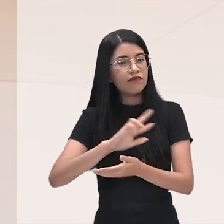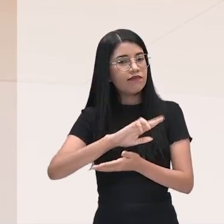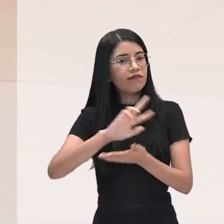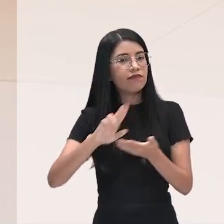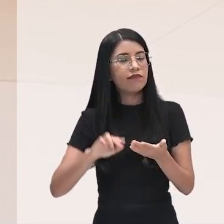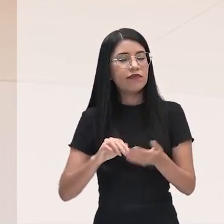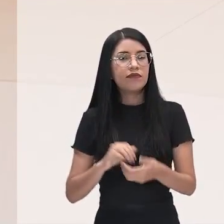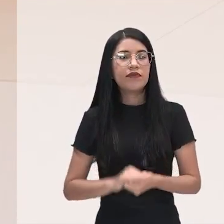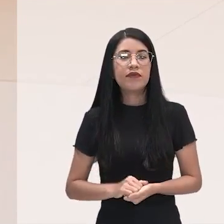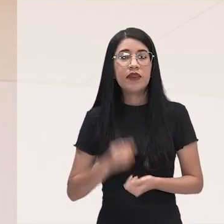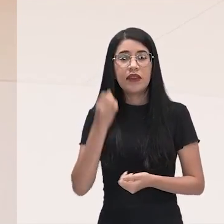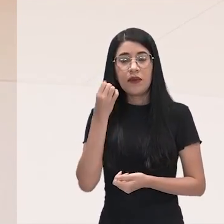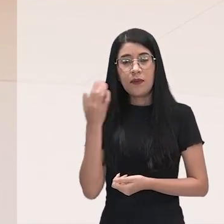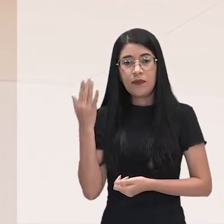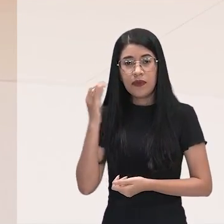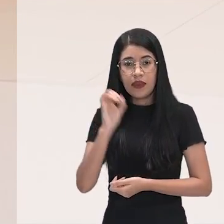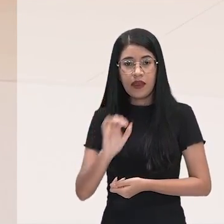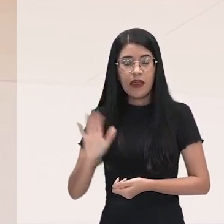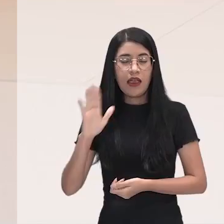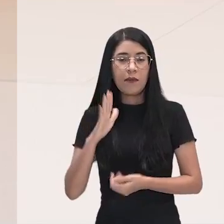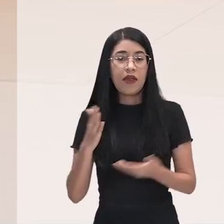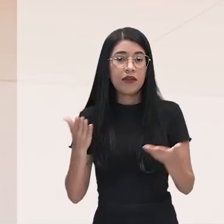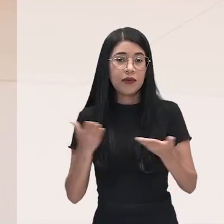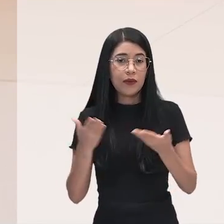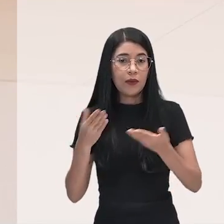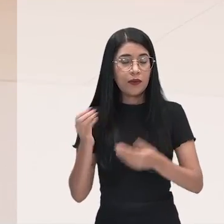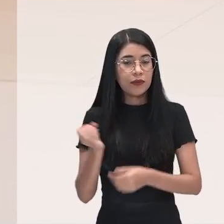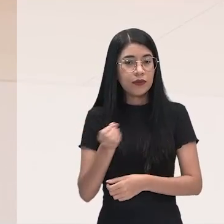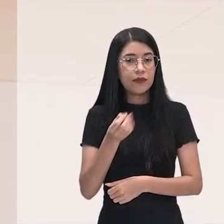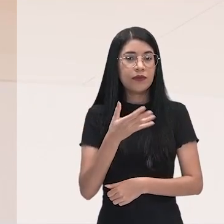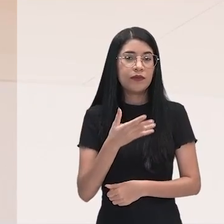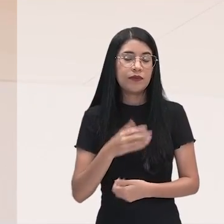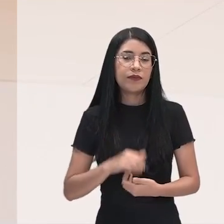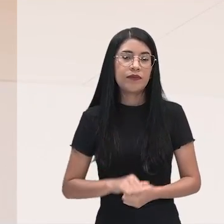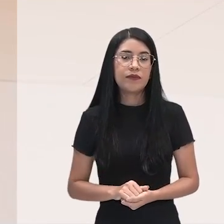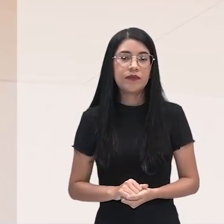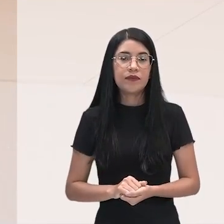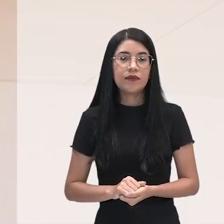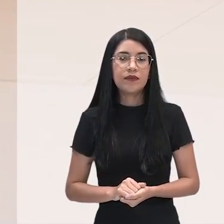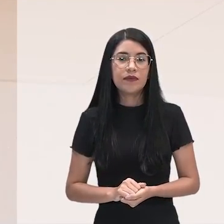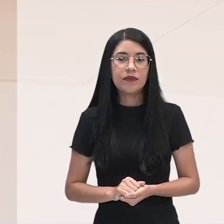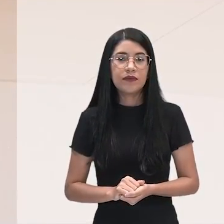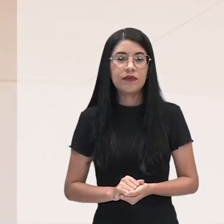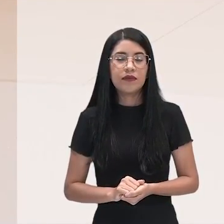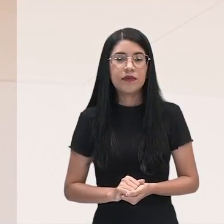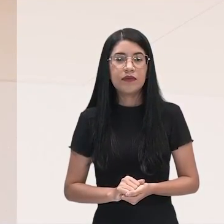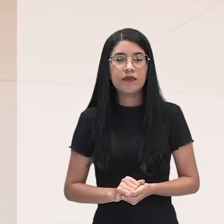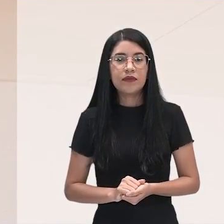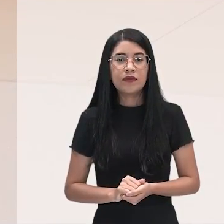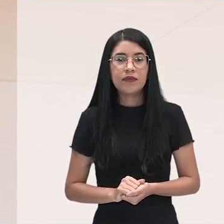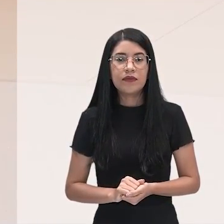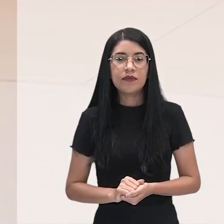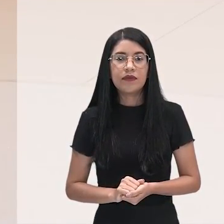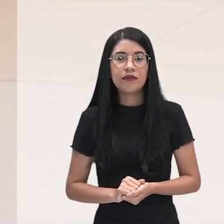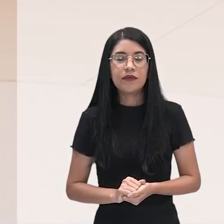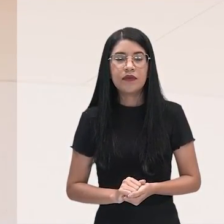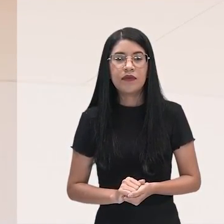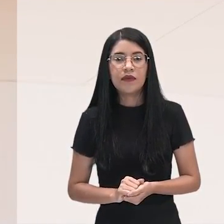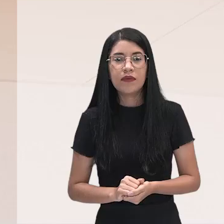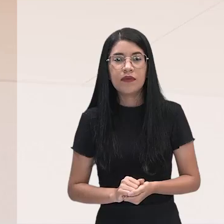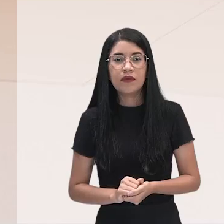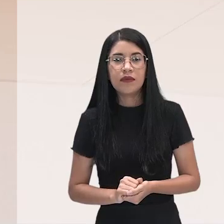em constante processo de mudança, tá? Quer seja no campo ou em âmbito urbano, como acontece aqui, certo? E